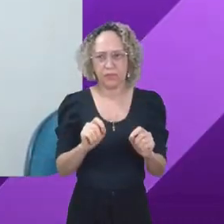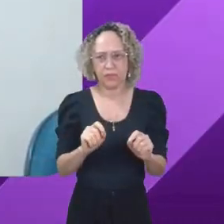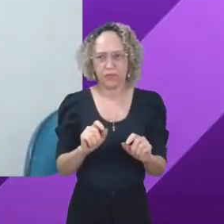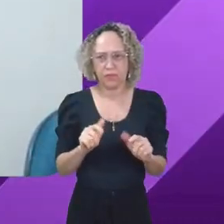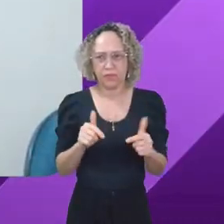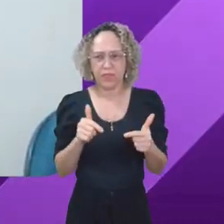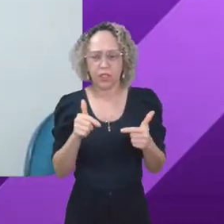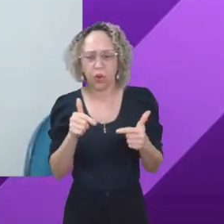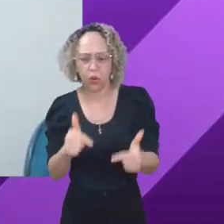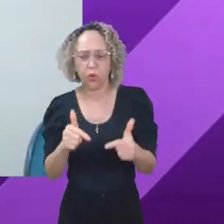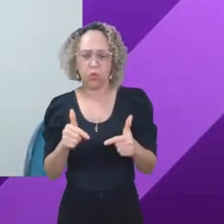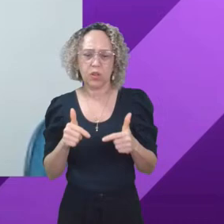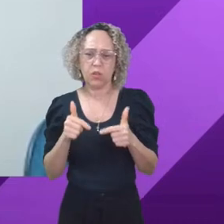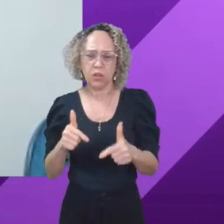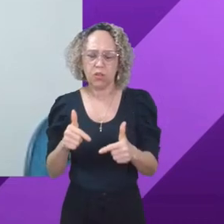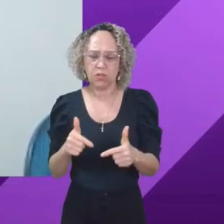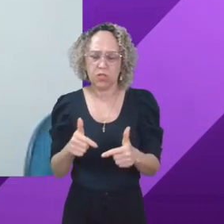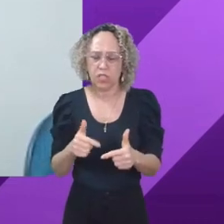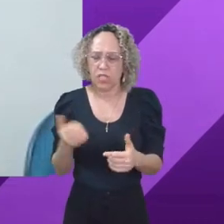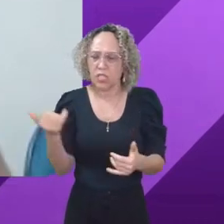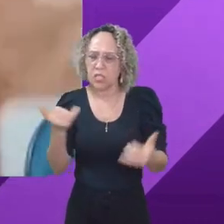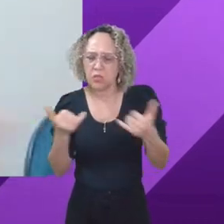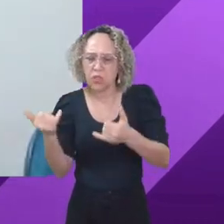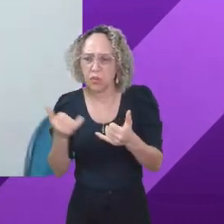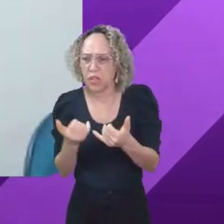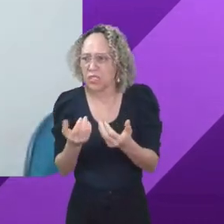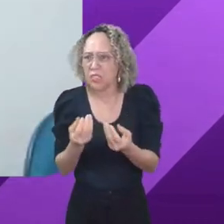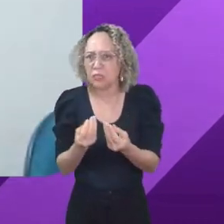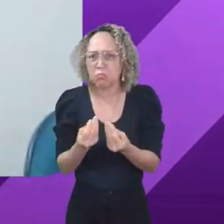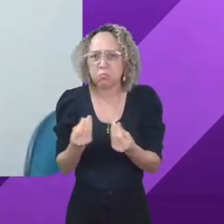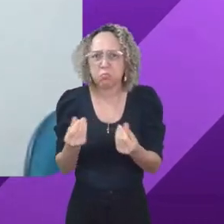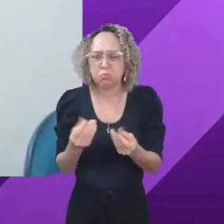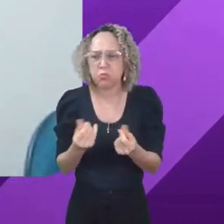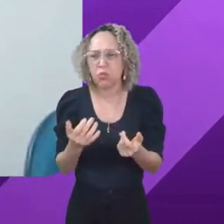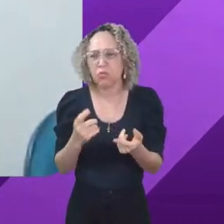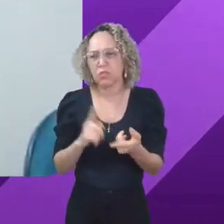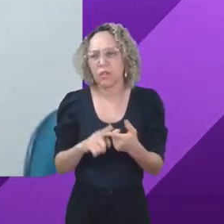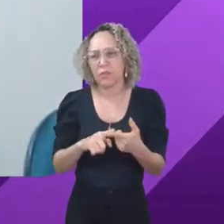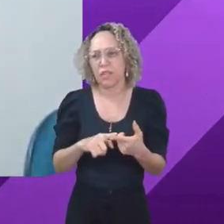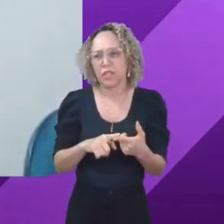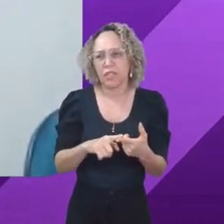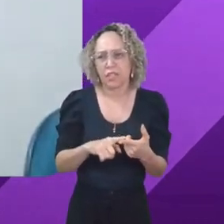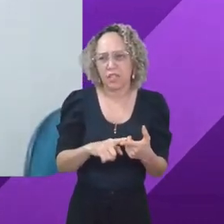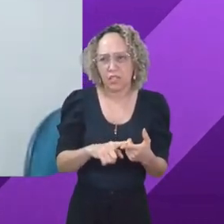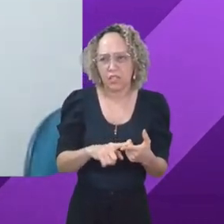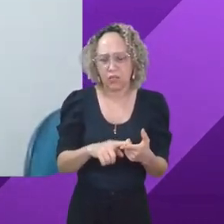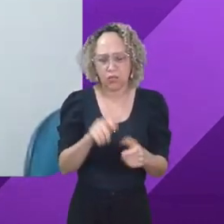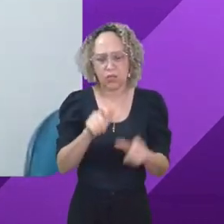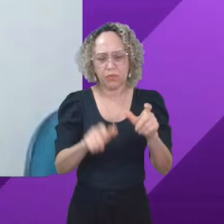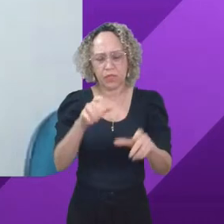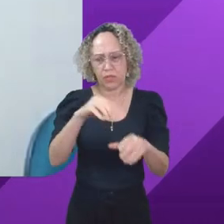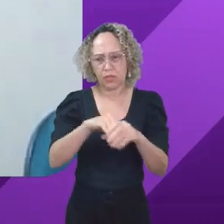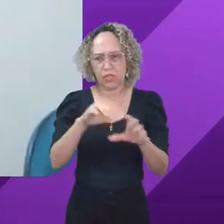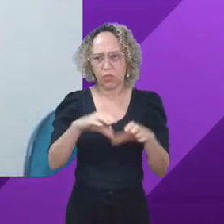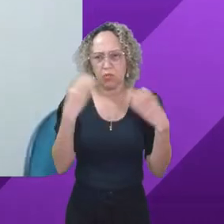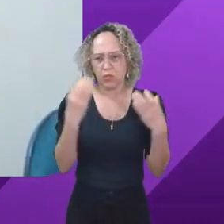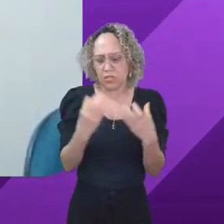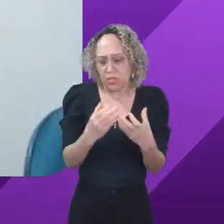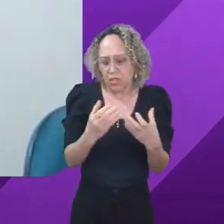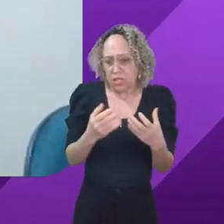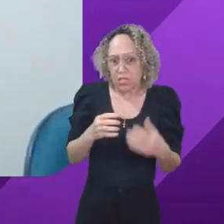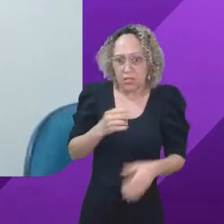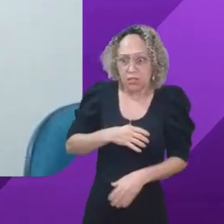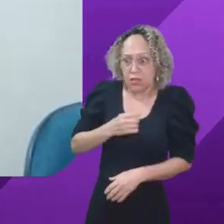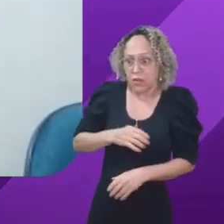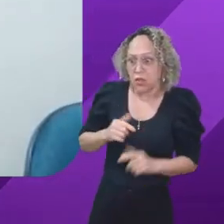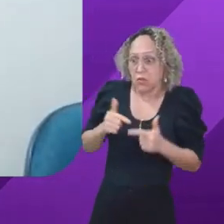luta com o pouco que tem, com a pouca informação, que talvez as outras pessoas da comunidade também não esteja disposta a lutar junto pelo medo, né? Porque